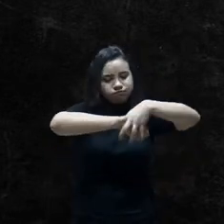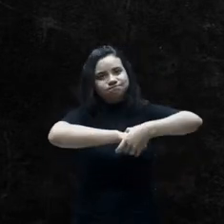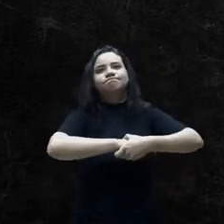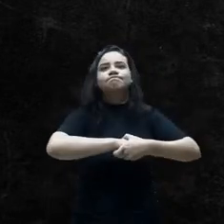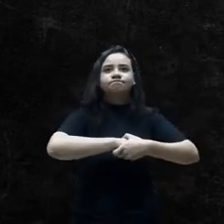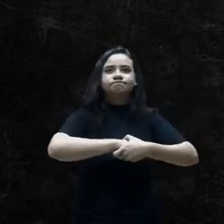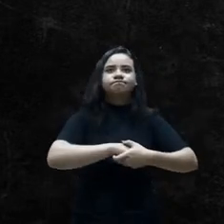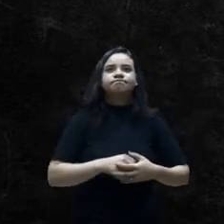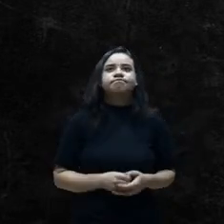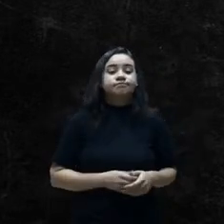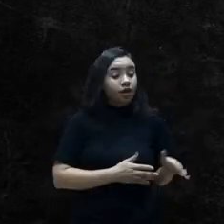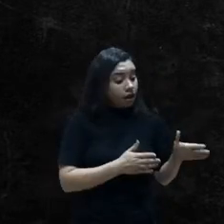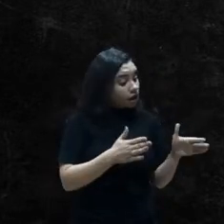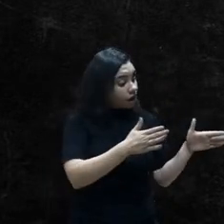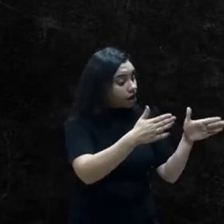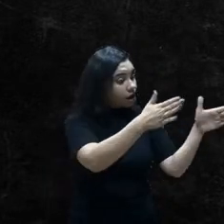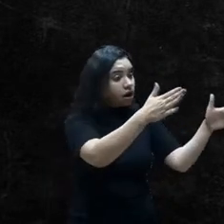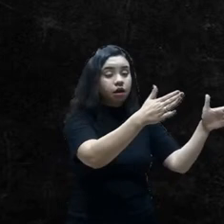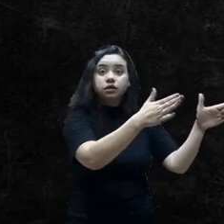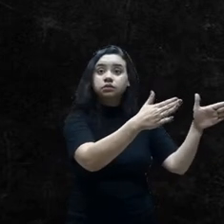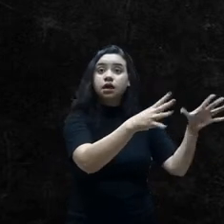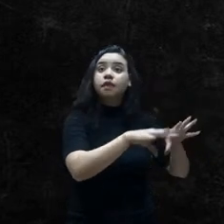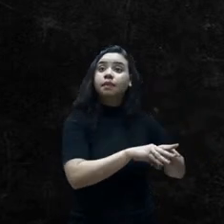E tem a parte que caiu na terra boa.